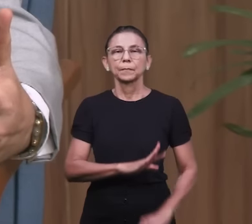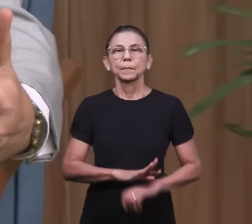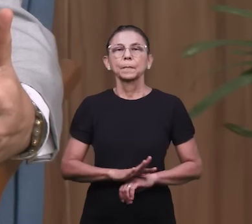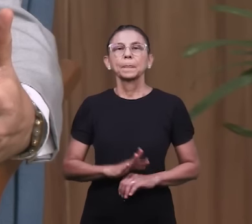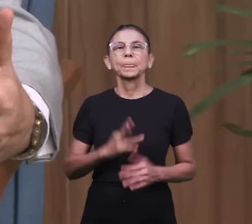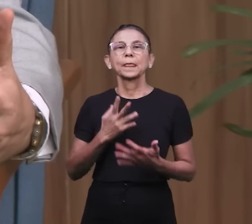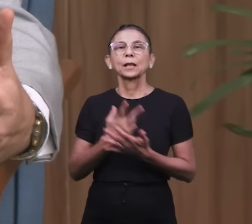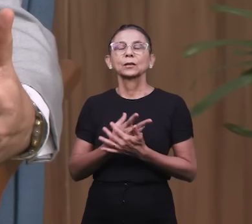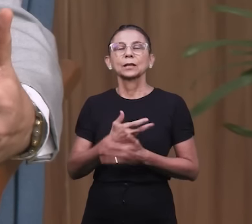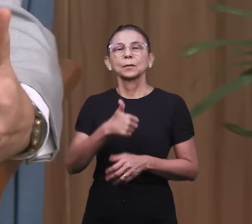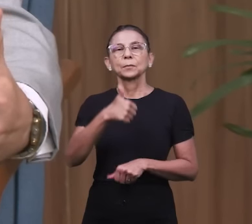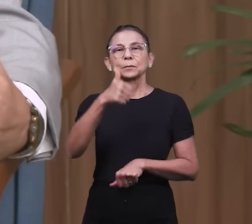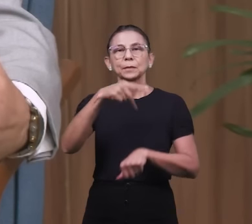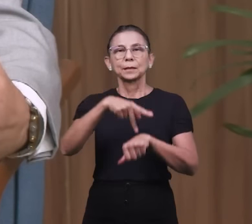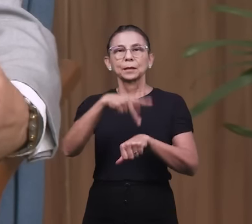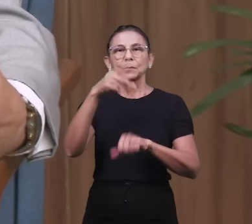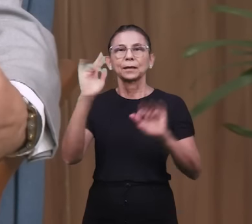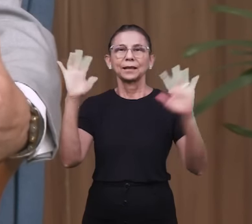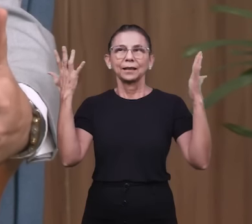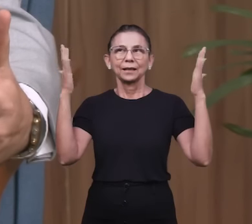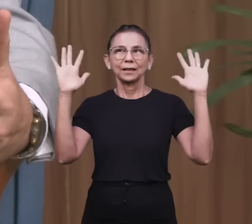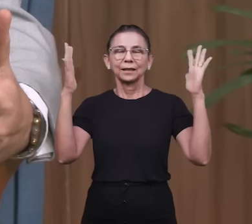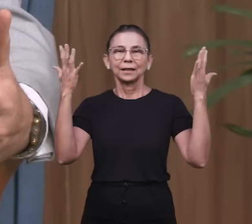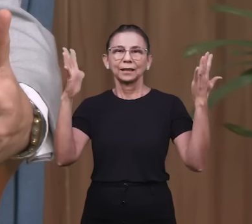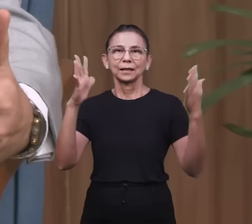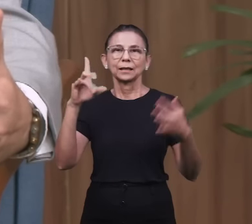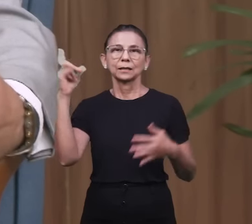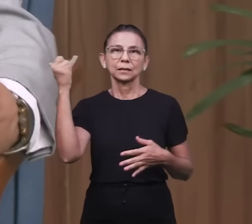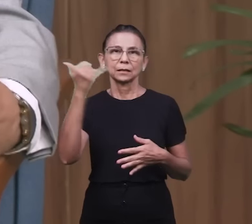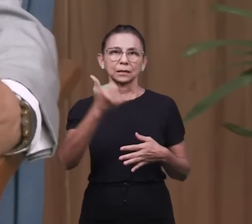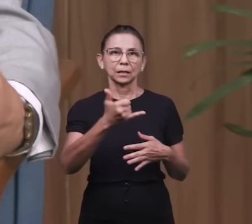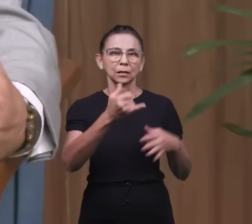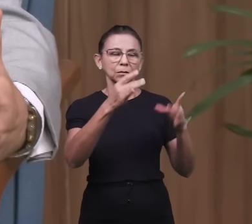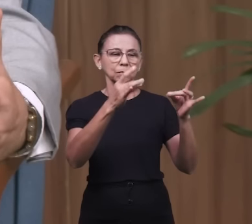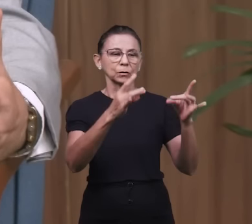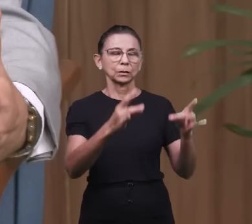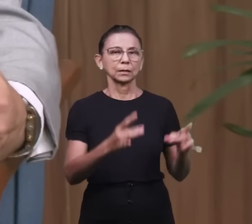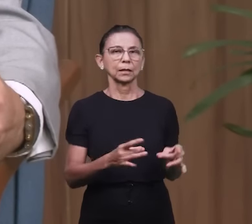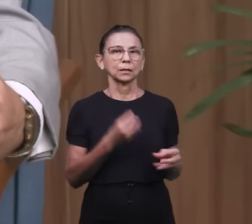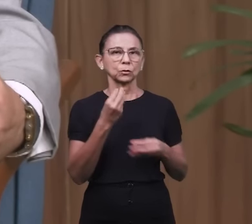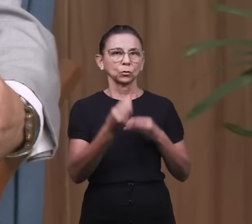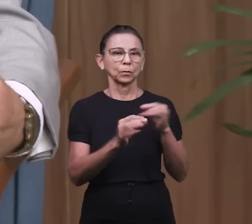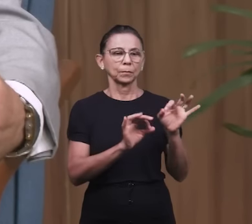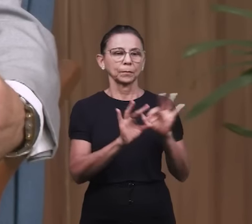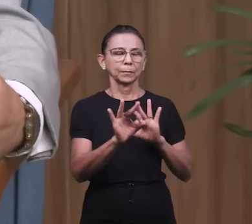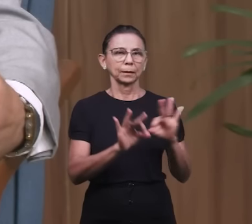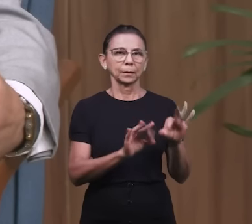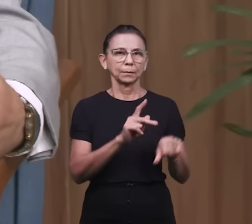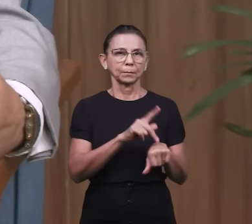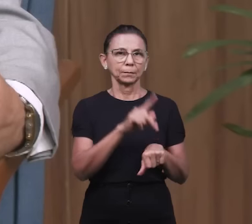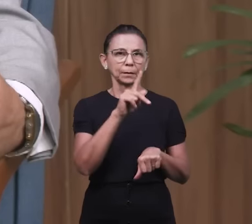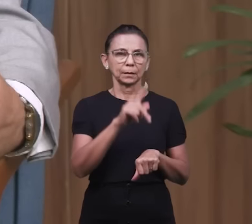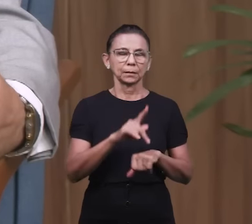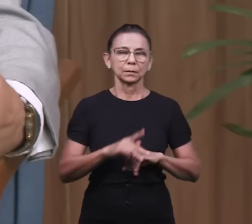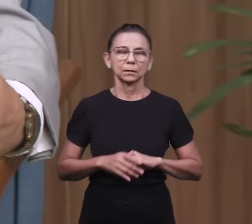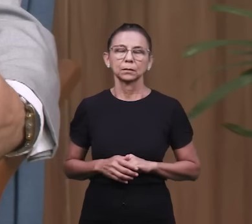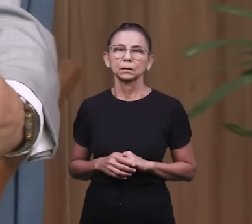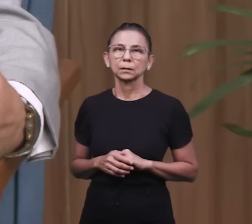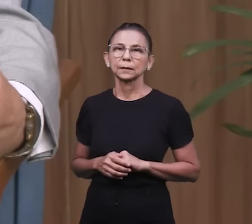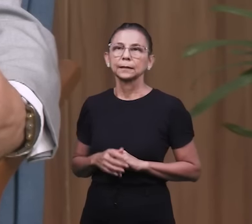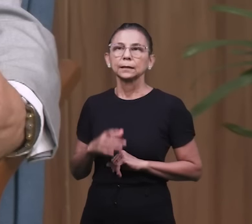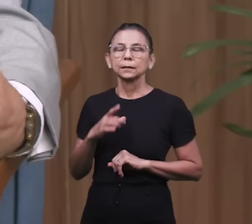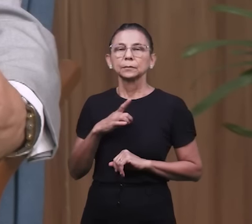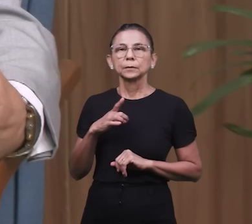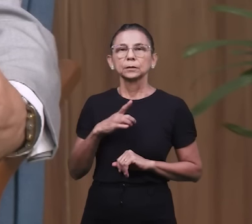é celebrada né A primeira Páscoa Celebrar Deus orienta os detalhes da páscoa e